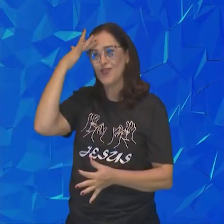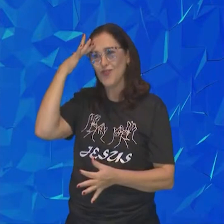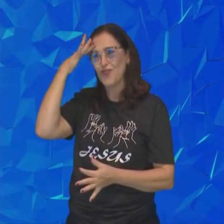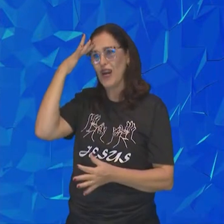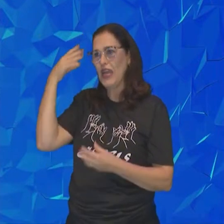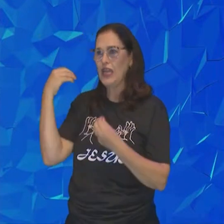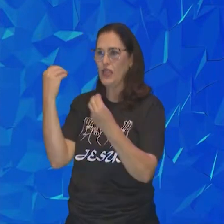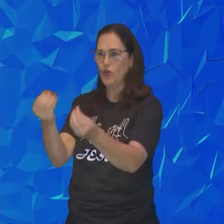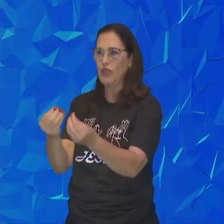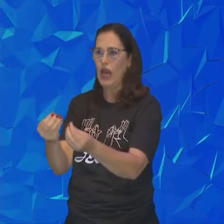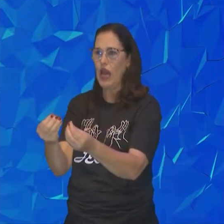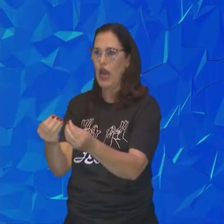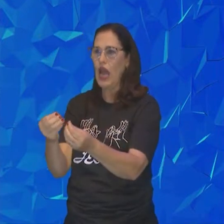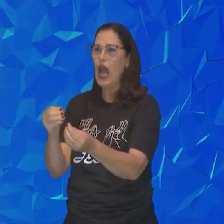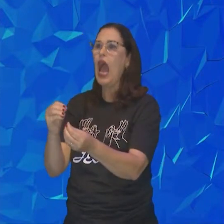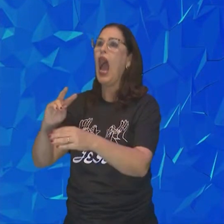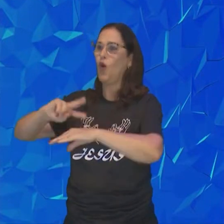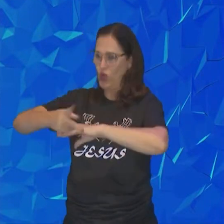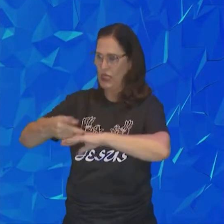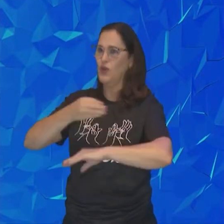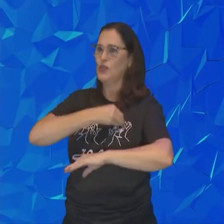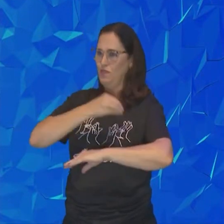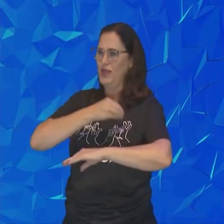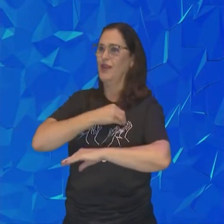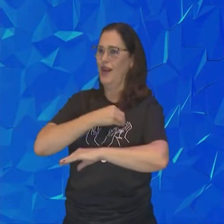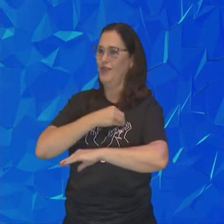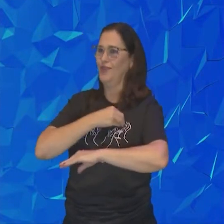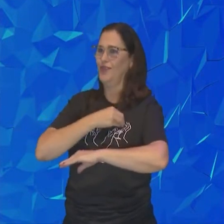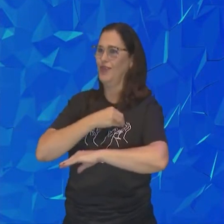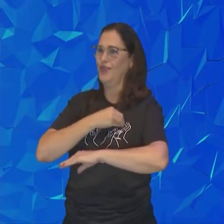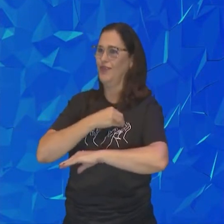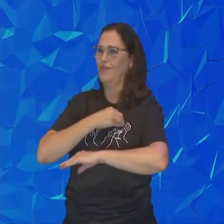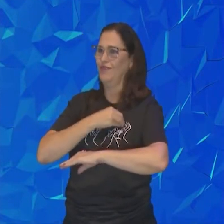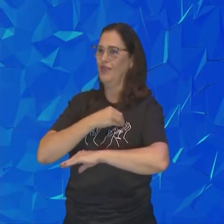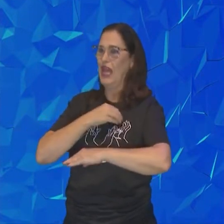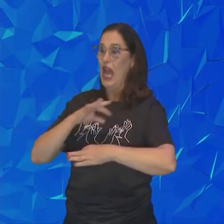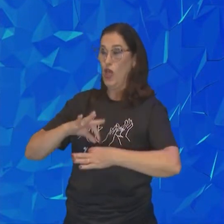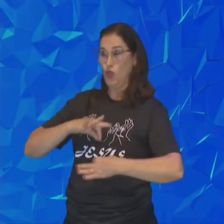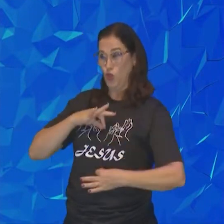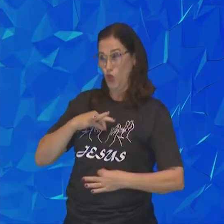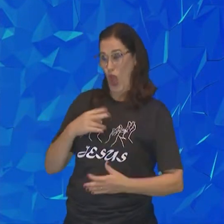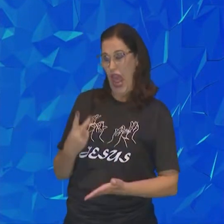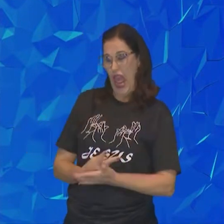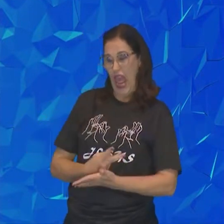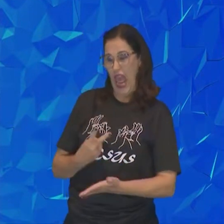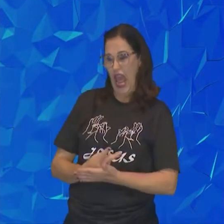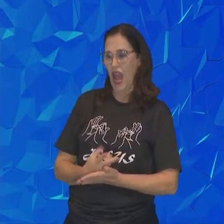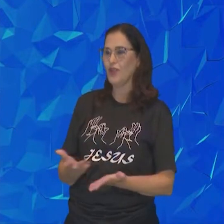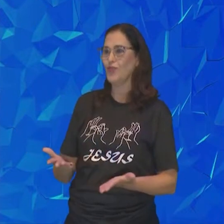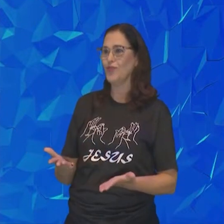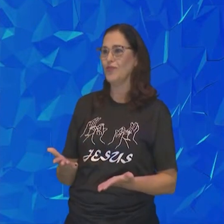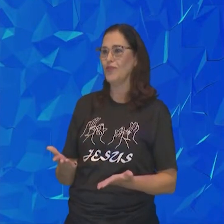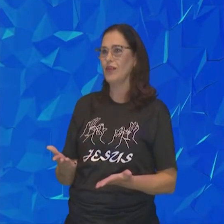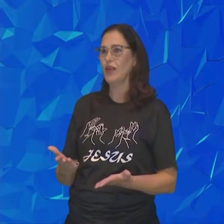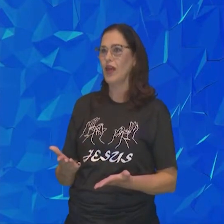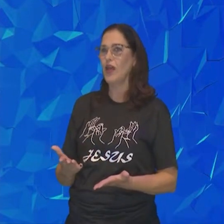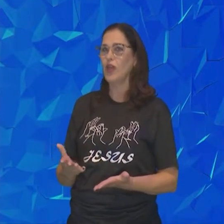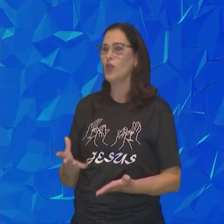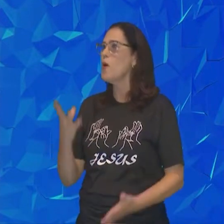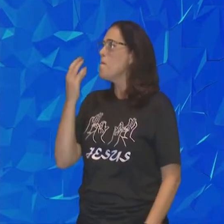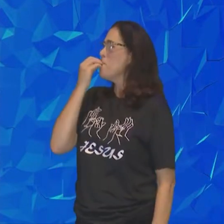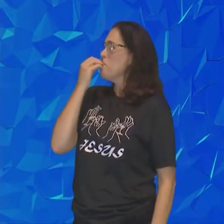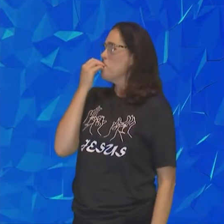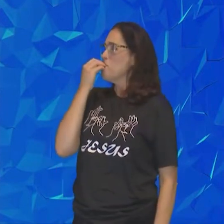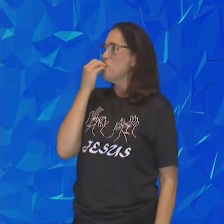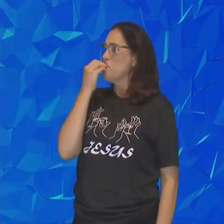atribui iniquidade e em cujo espírito não há dolo. Porque enquanto eu calei, enquanto